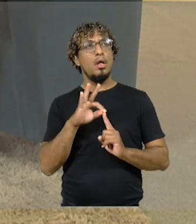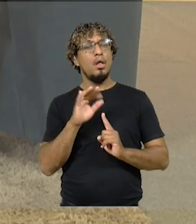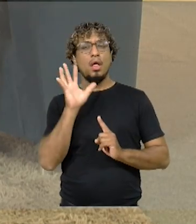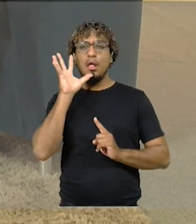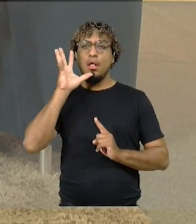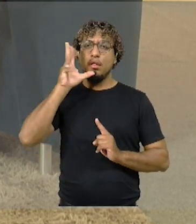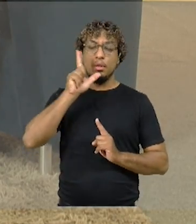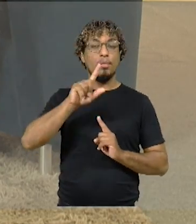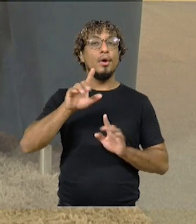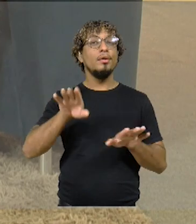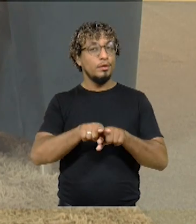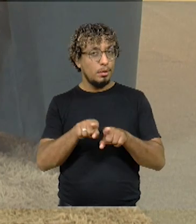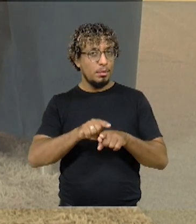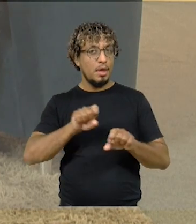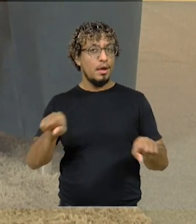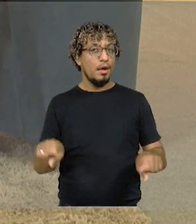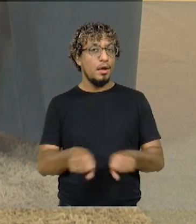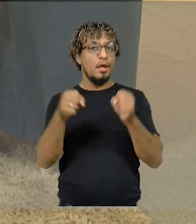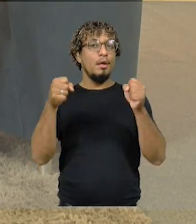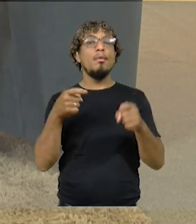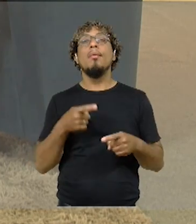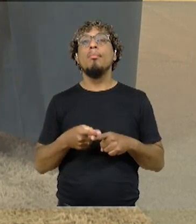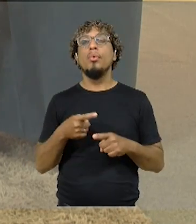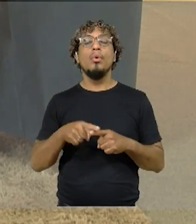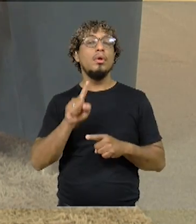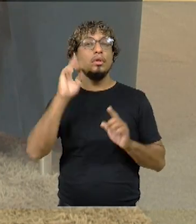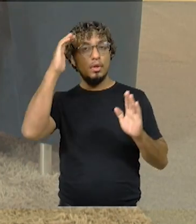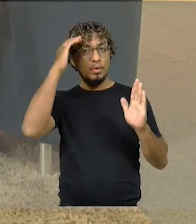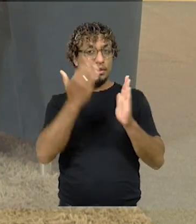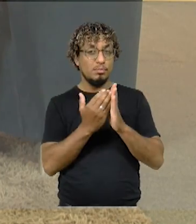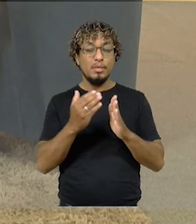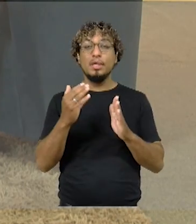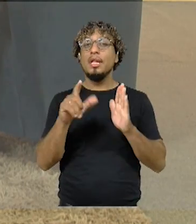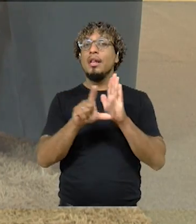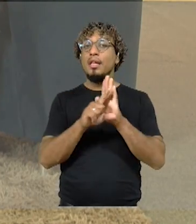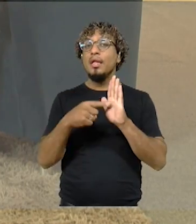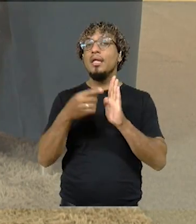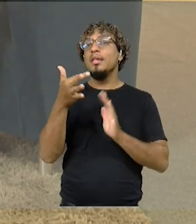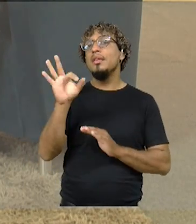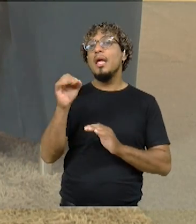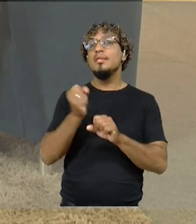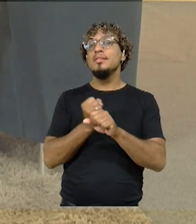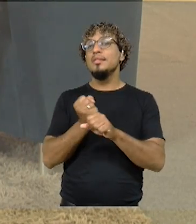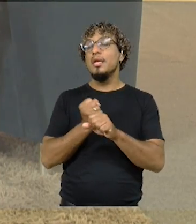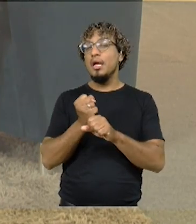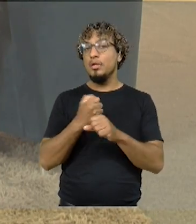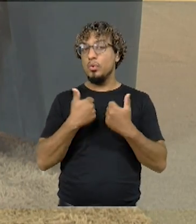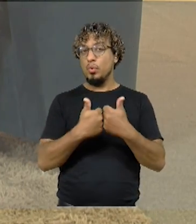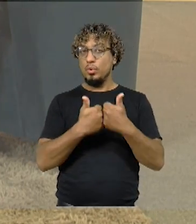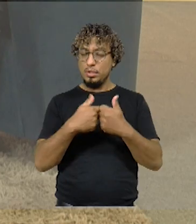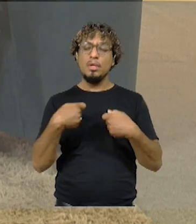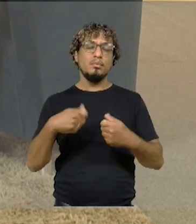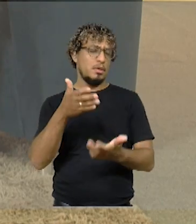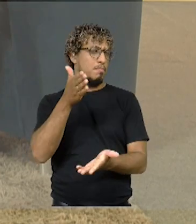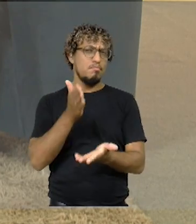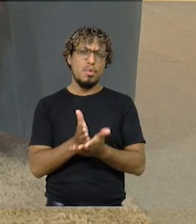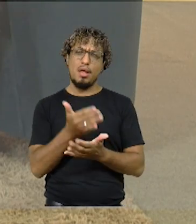população tenha acesso. E um grande gargalo, né, é o transporte público. Nós vamos estatizar por completo o transporte público.